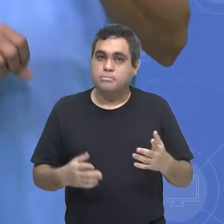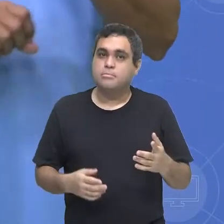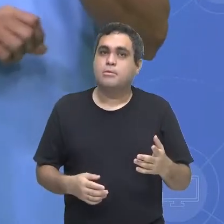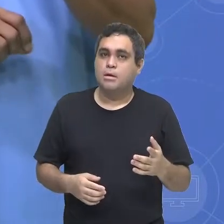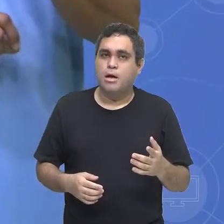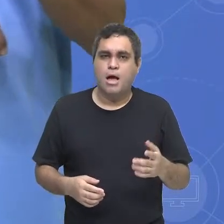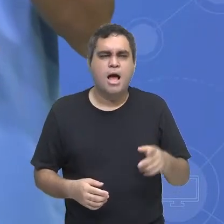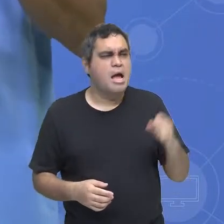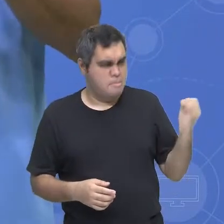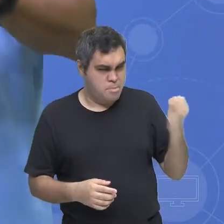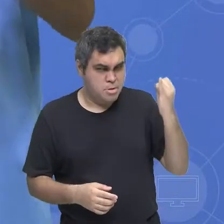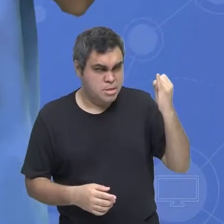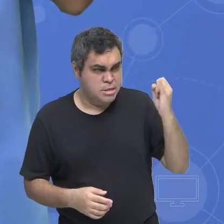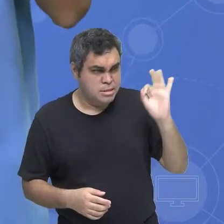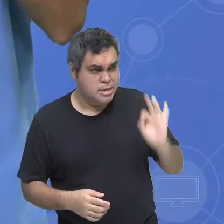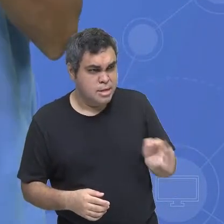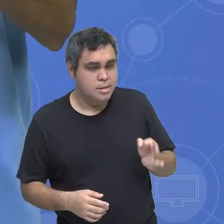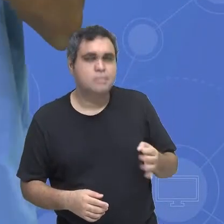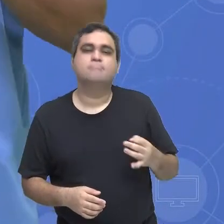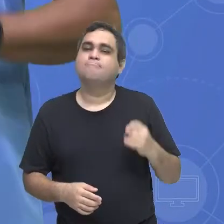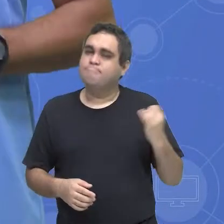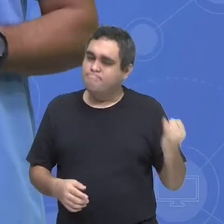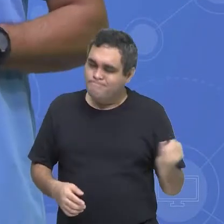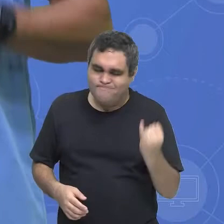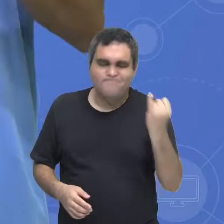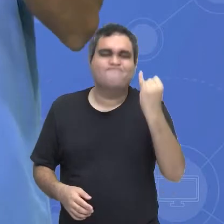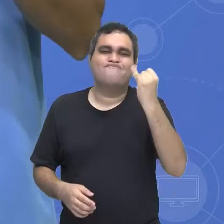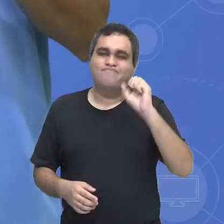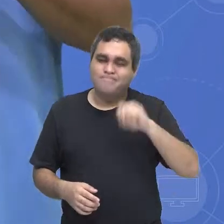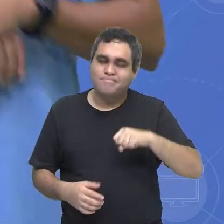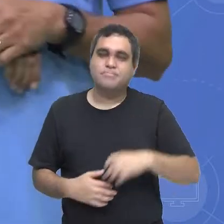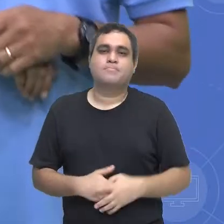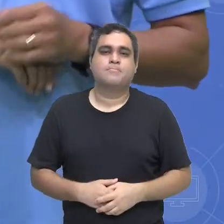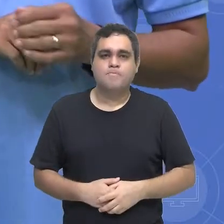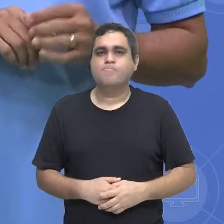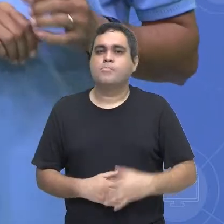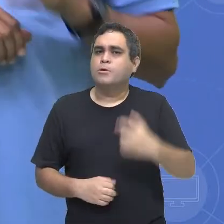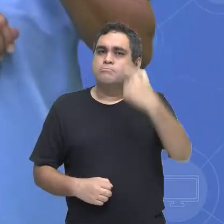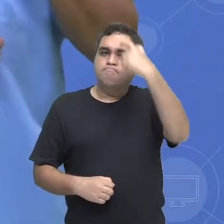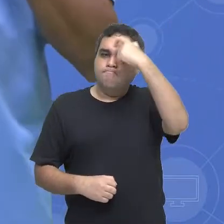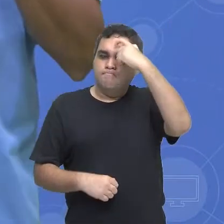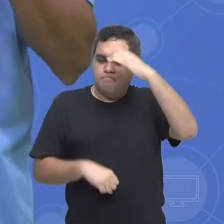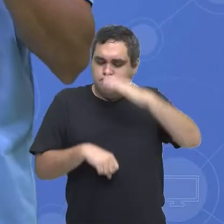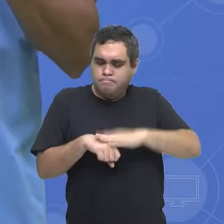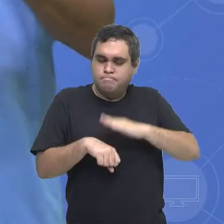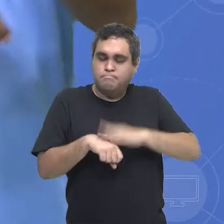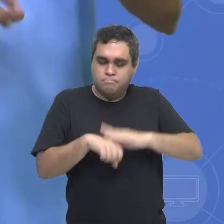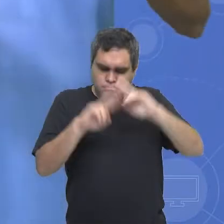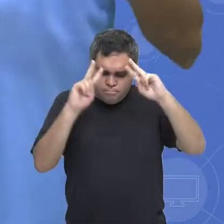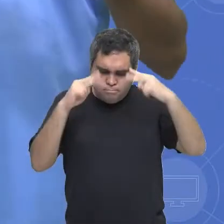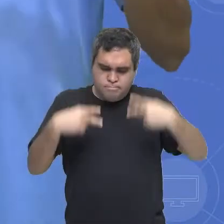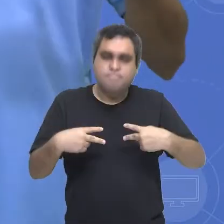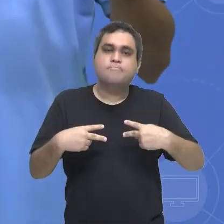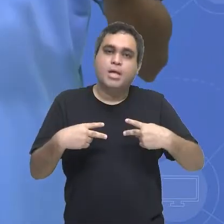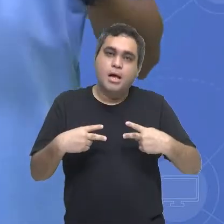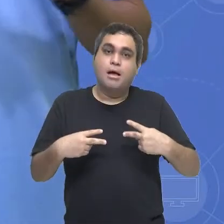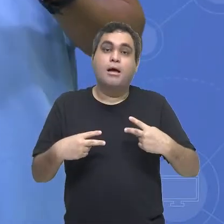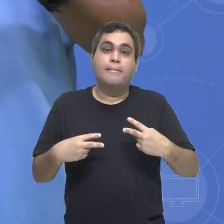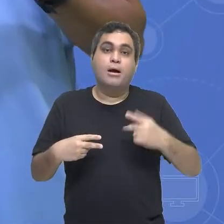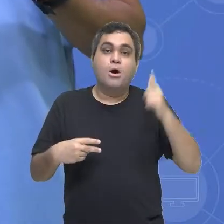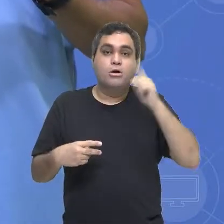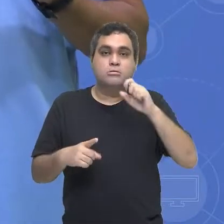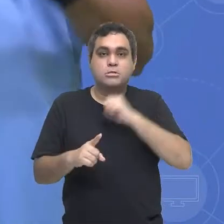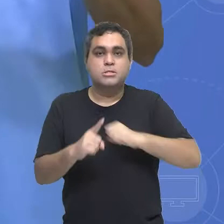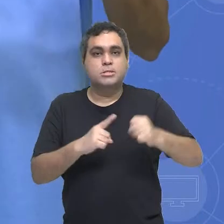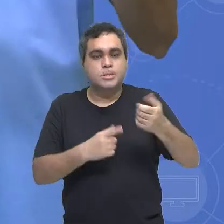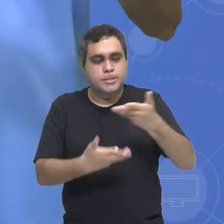né? Sim. Turma, isso é muito importante. Essa autoconsciência, ela é fundamental para a convivência dentro